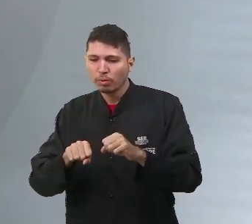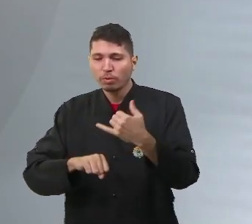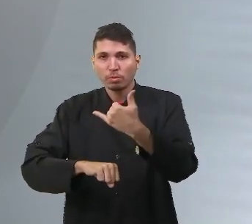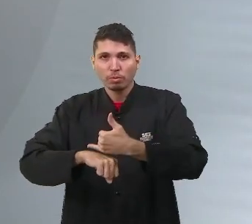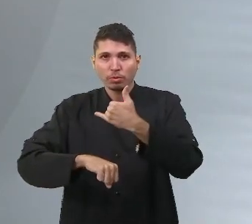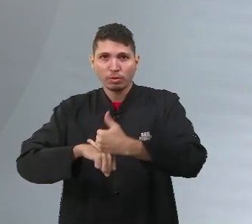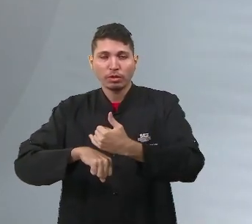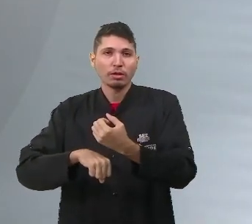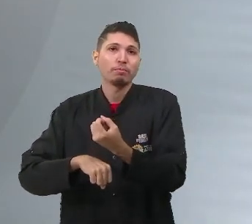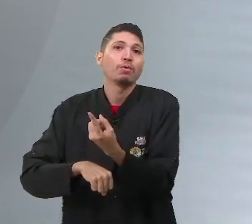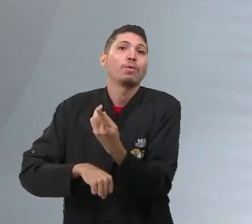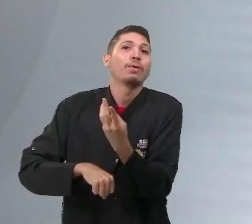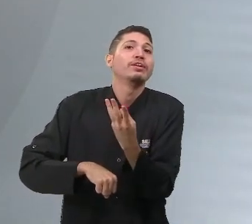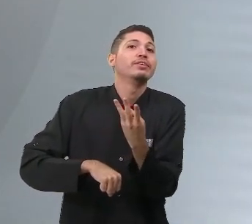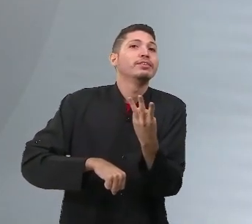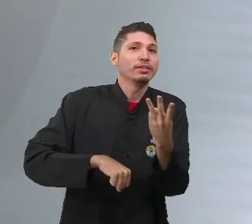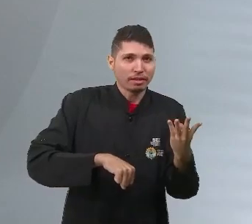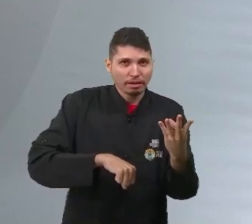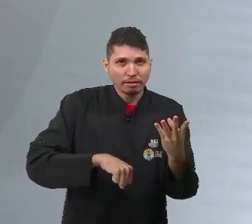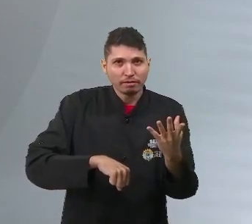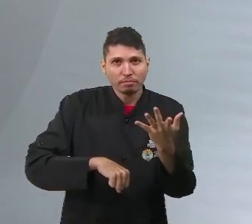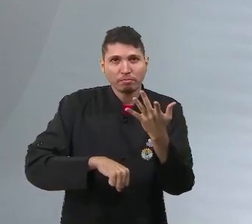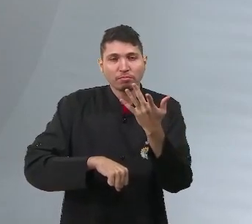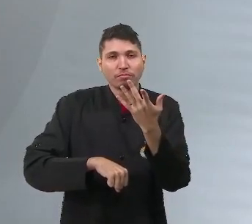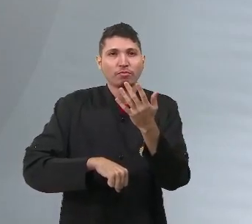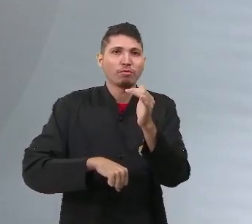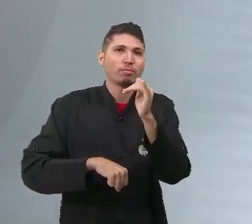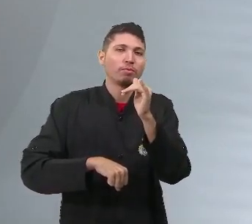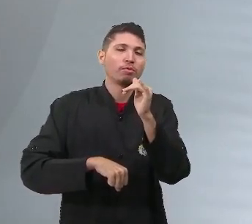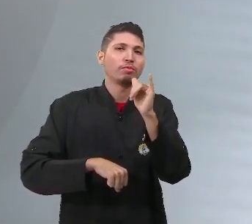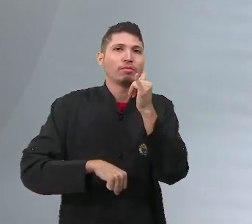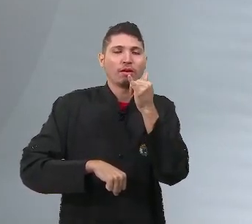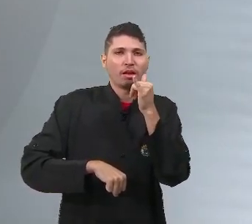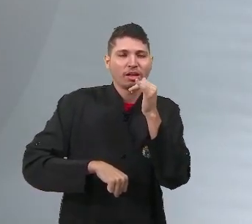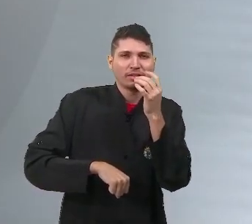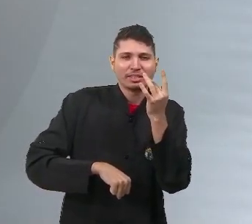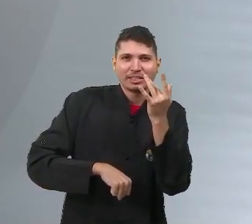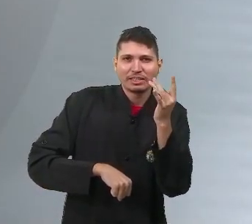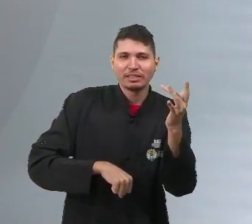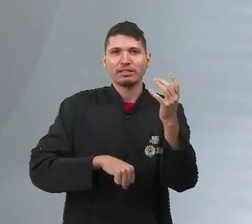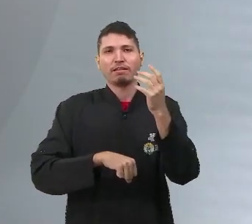país tivesse dentro do seu território. E nesse sentido, eles